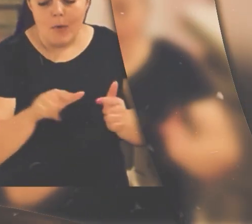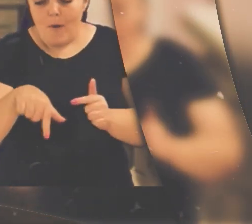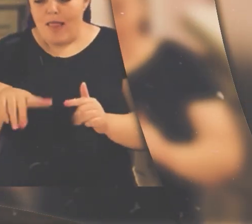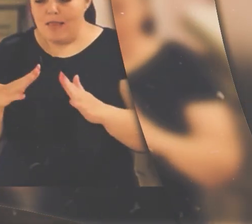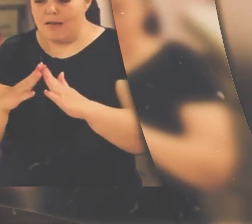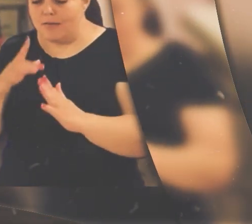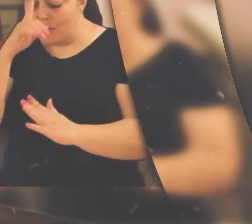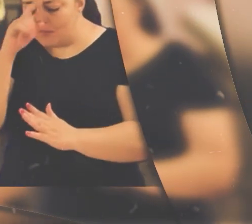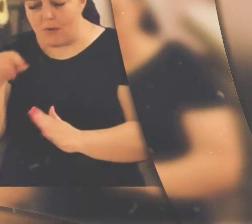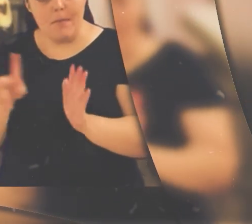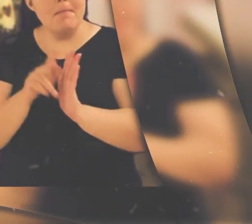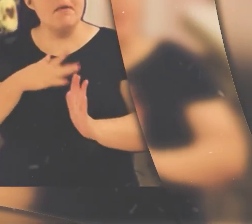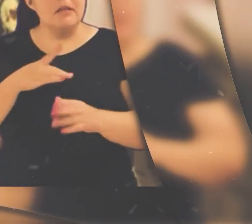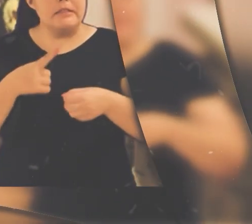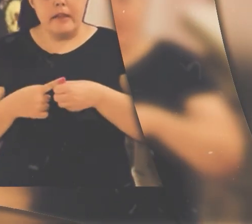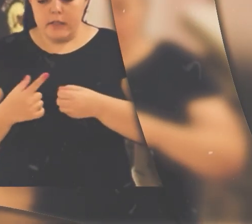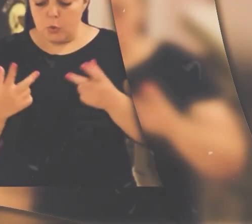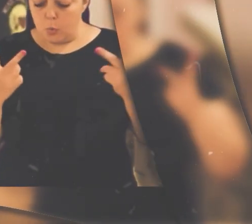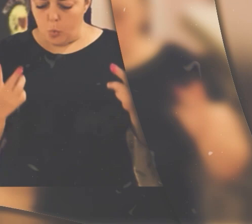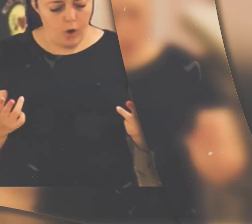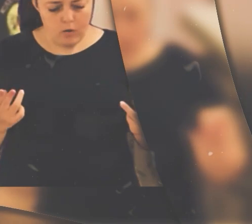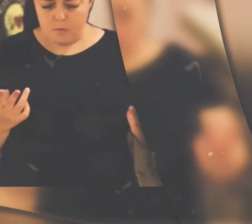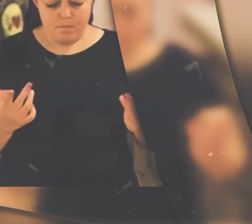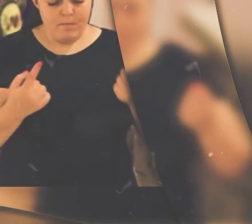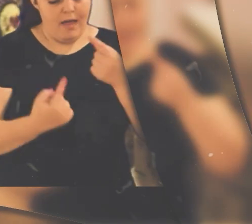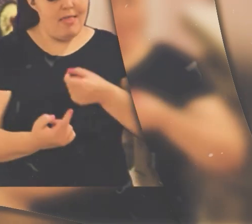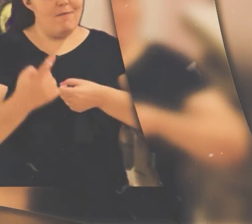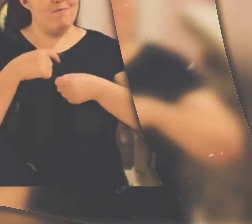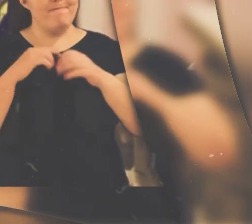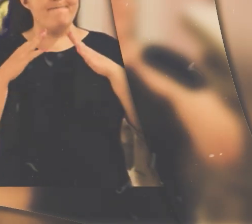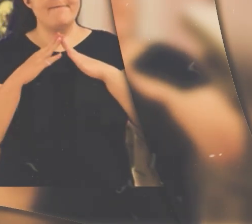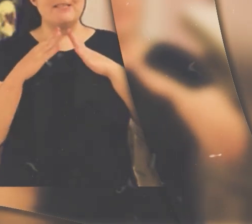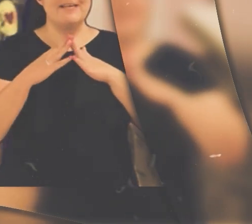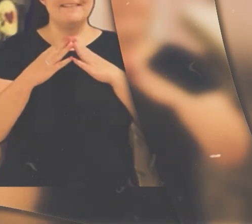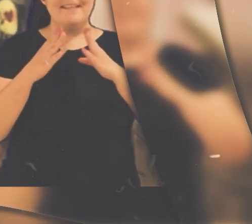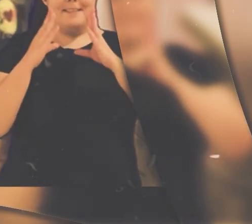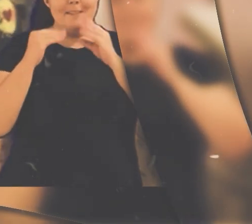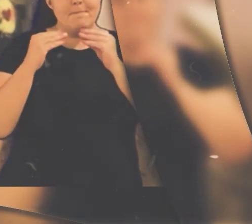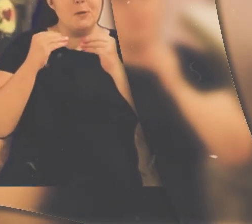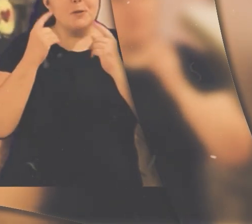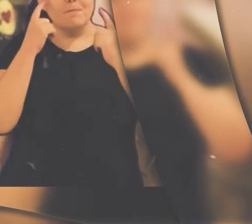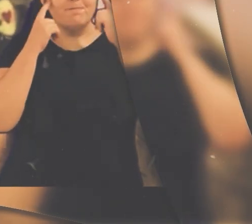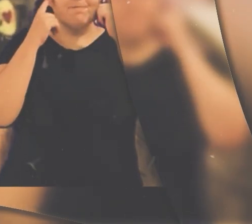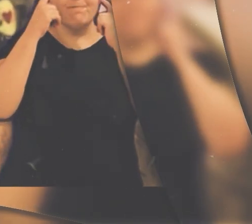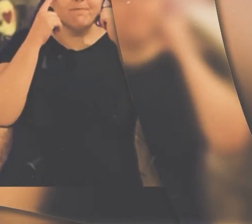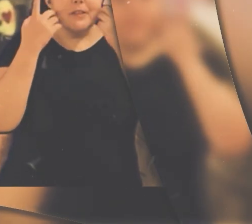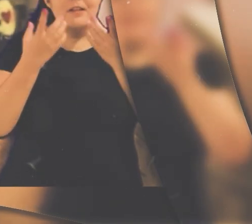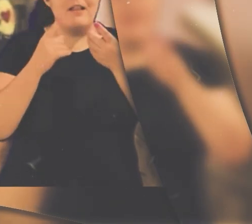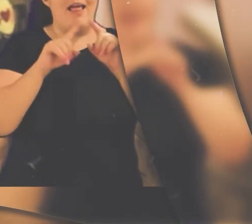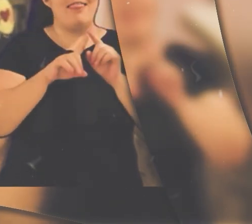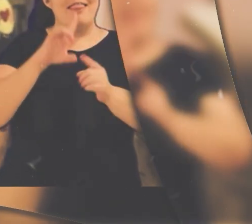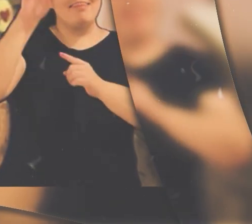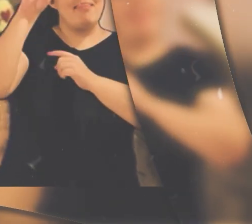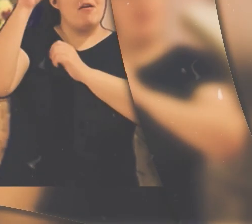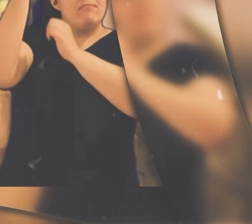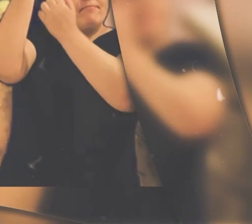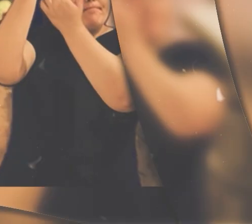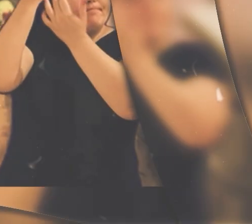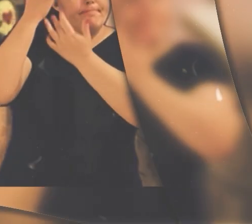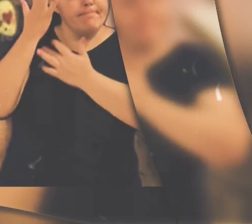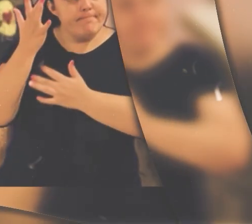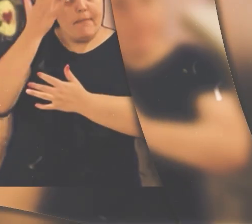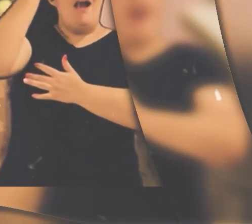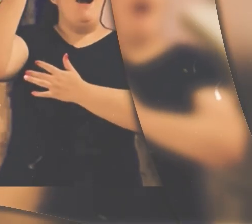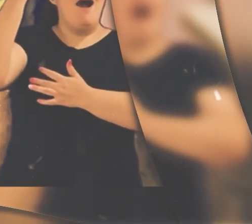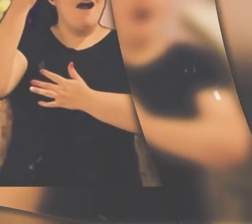estava acontecendo aqui na minha cidade. Então eu voltei para casa e naquela noite, né, eu creio que a mão de Deus bateu sobre a